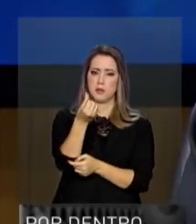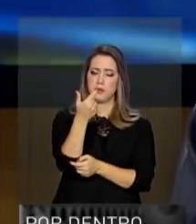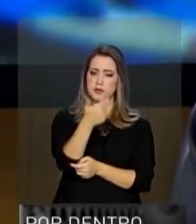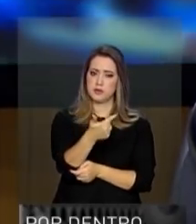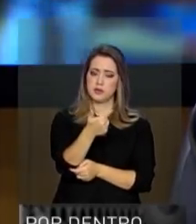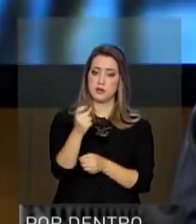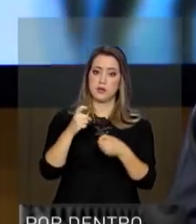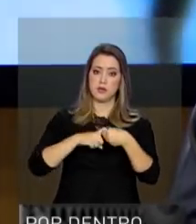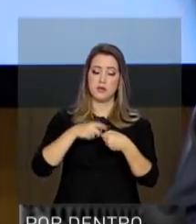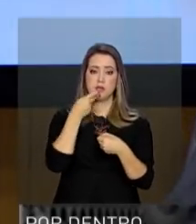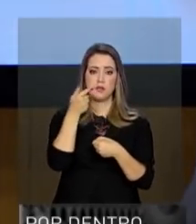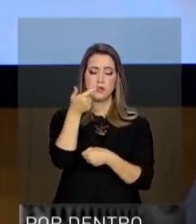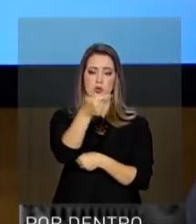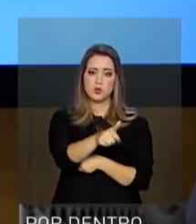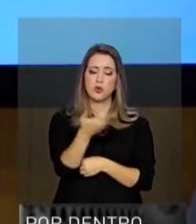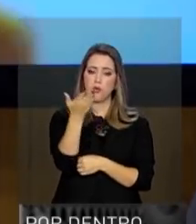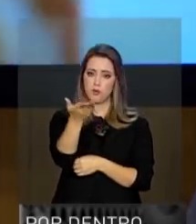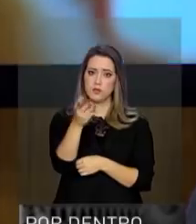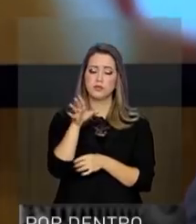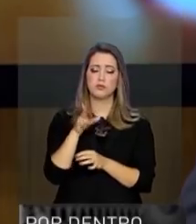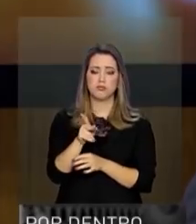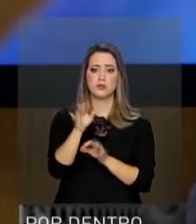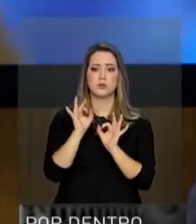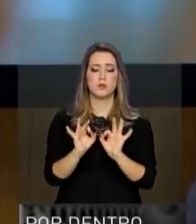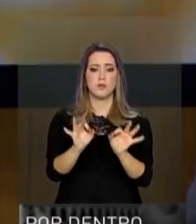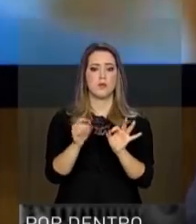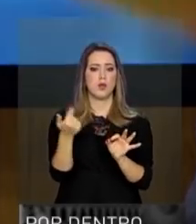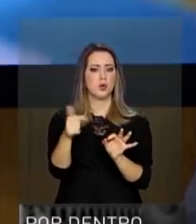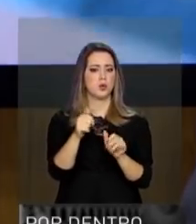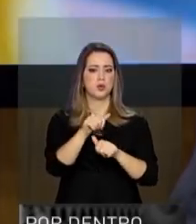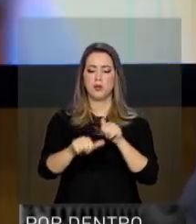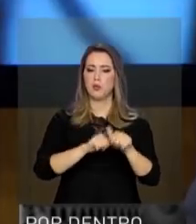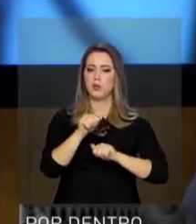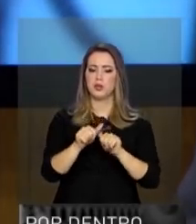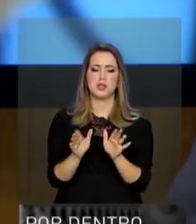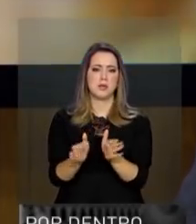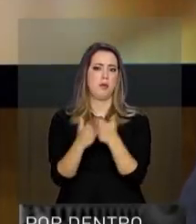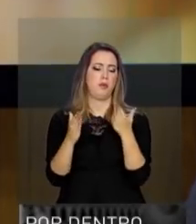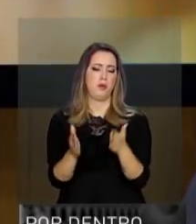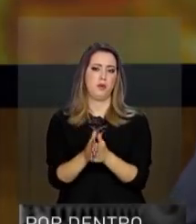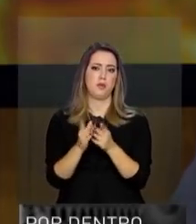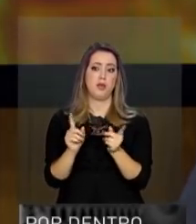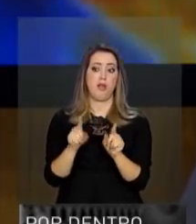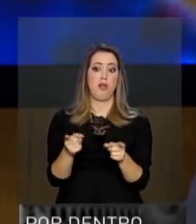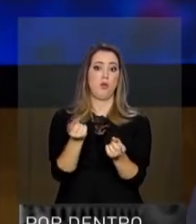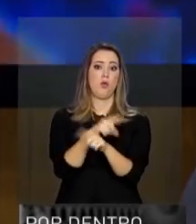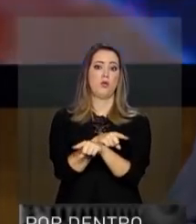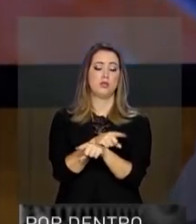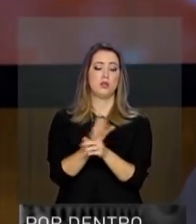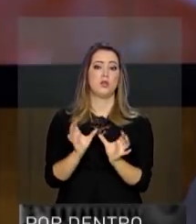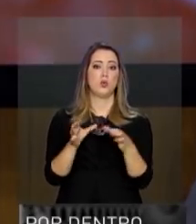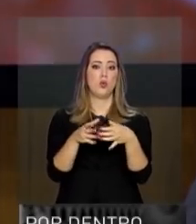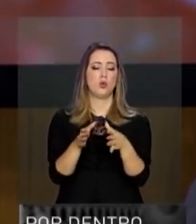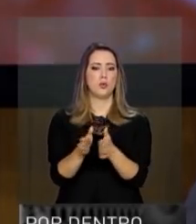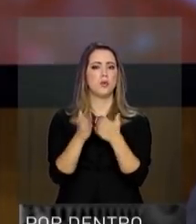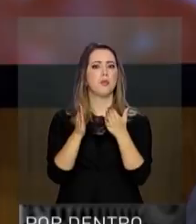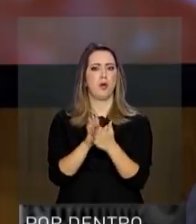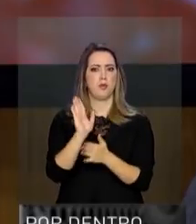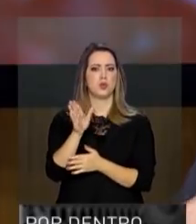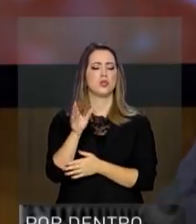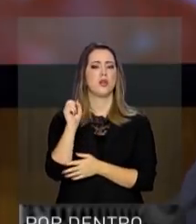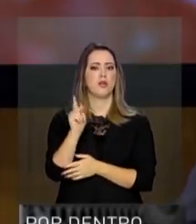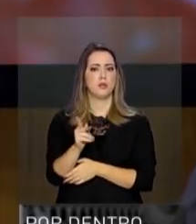eu volto e repito com você de maneira peremptória. Não prejudica os mais pobres, é justamente o contrário. Os mais pobres no Brasil já se aposentam por